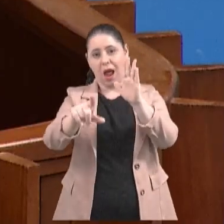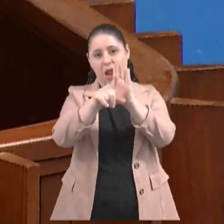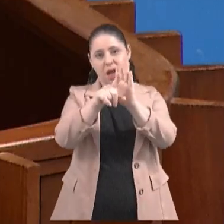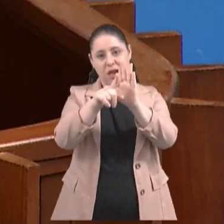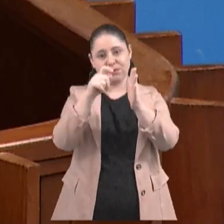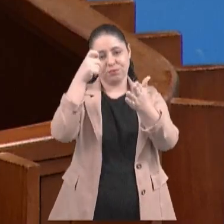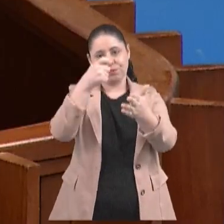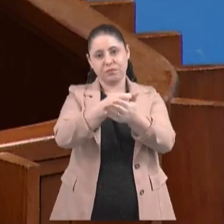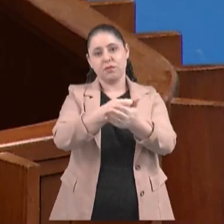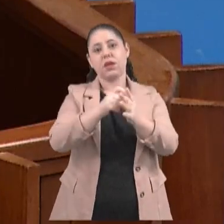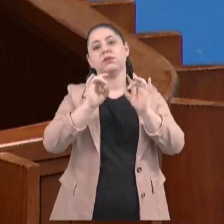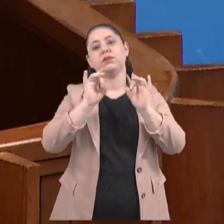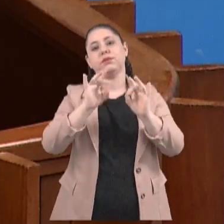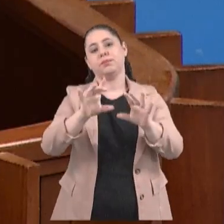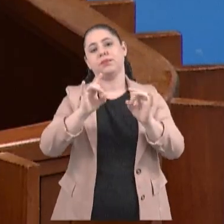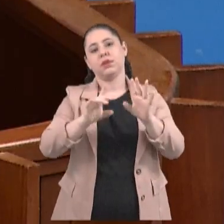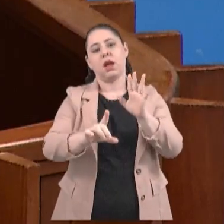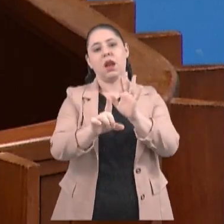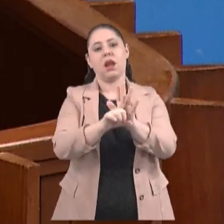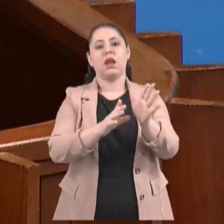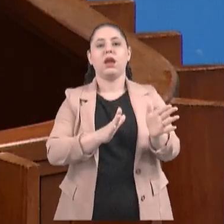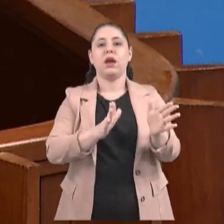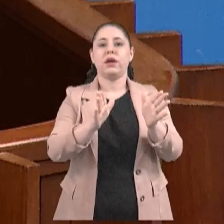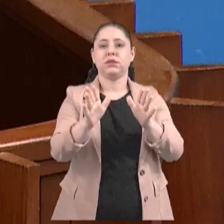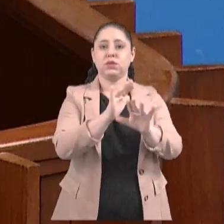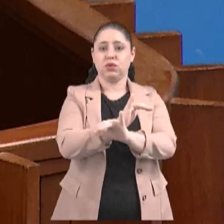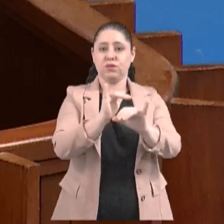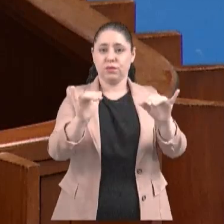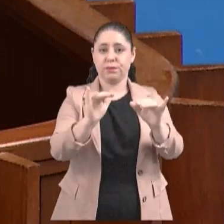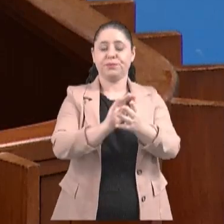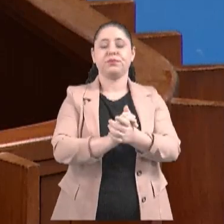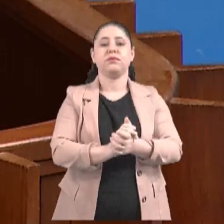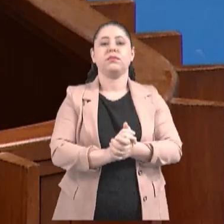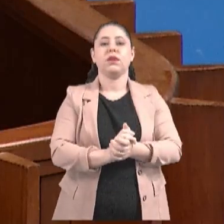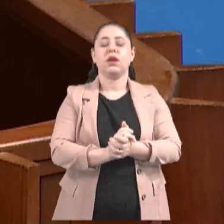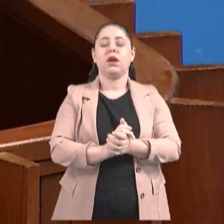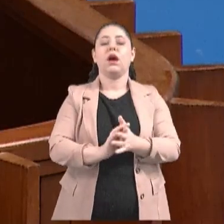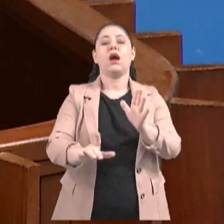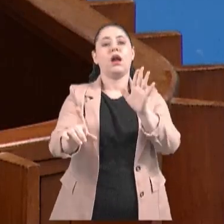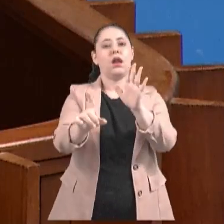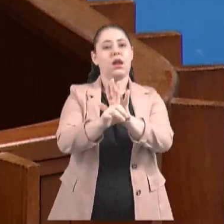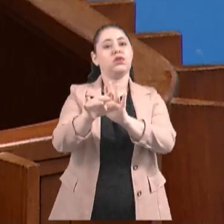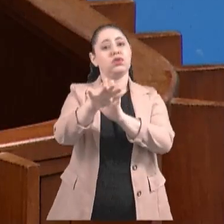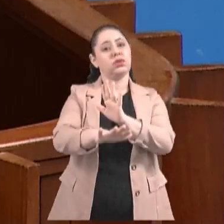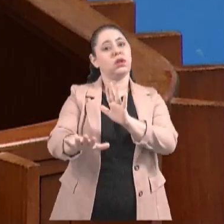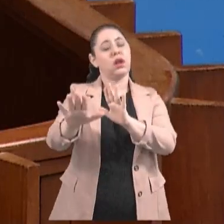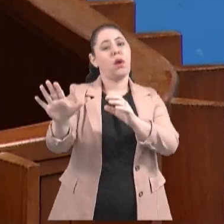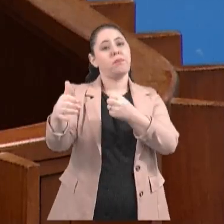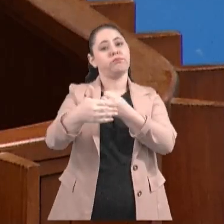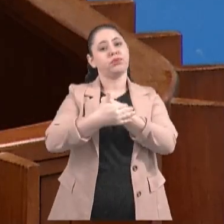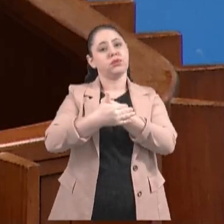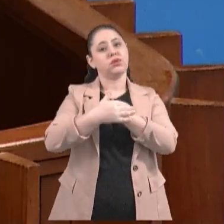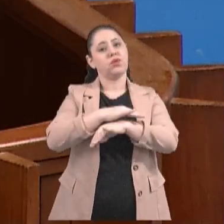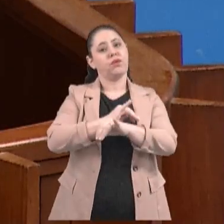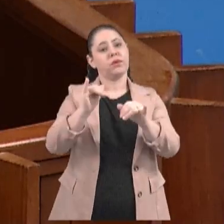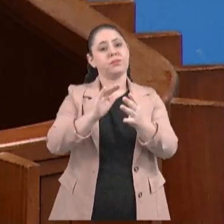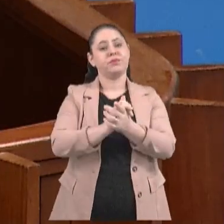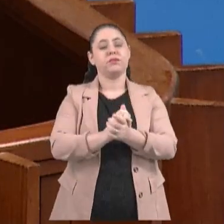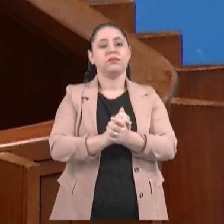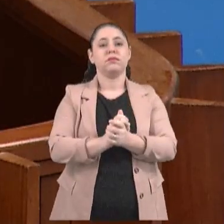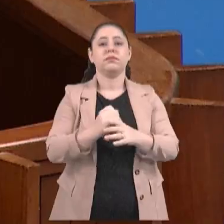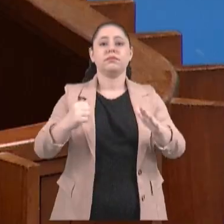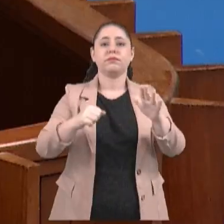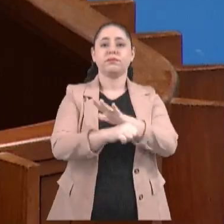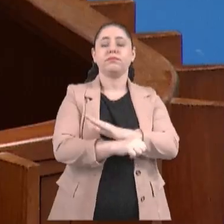legislação aplicada, especialmente a Lei de Acesso à Informação e a Lei Geral de Proteção de Dados. Da implementação e da